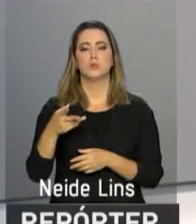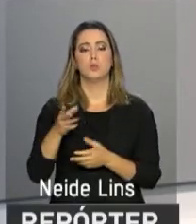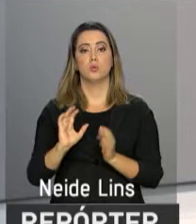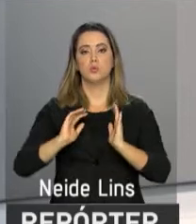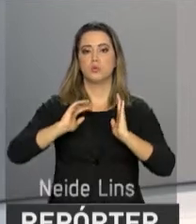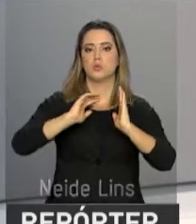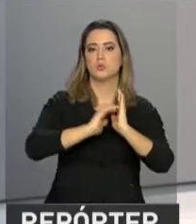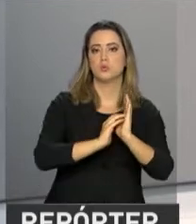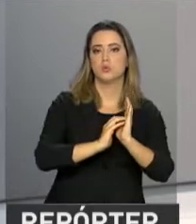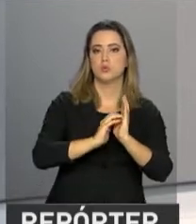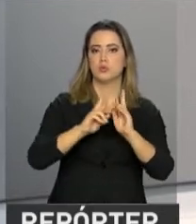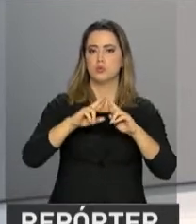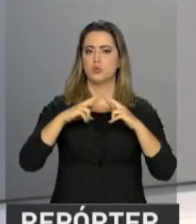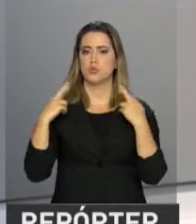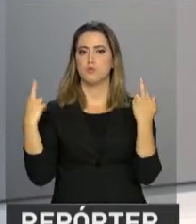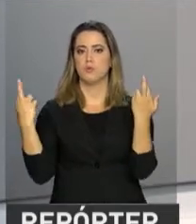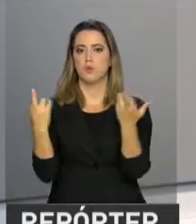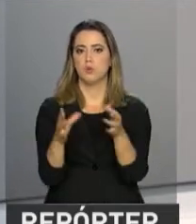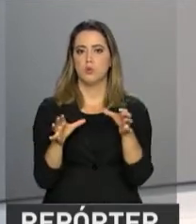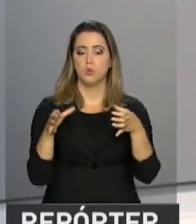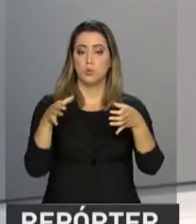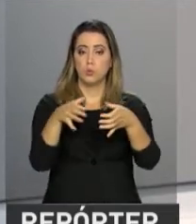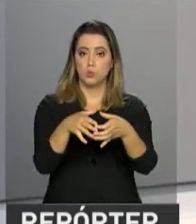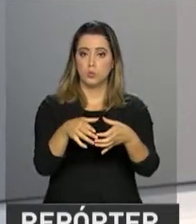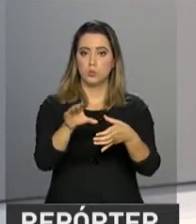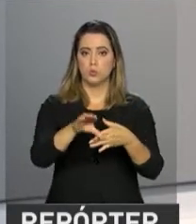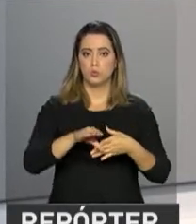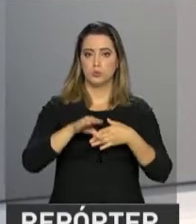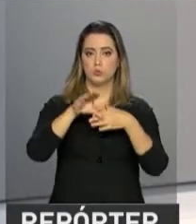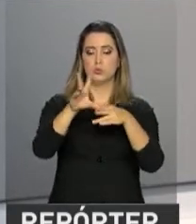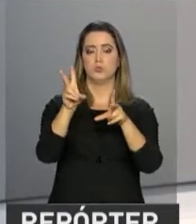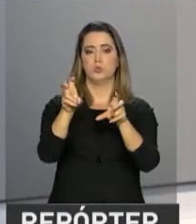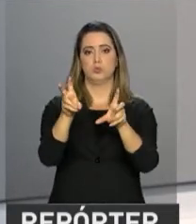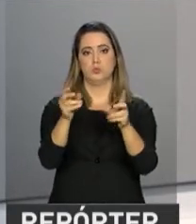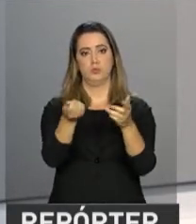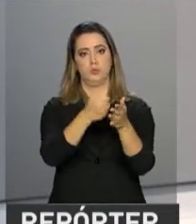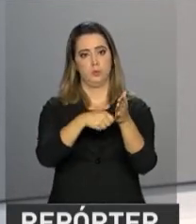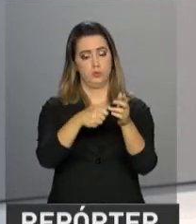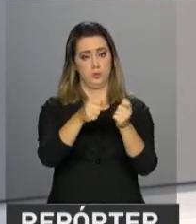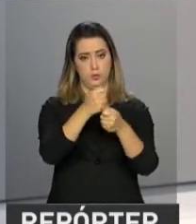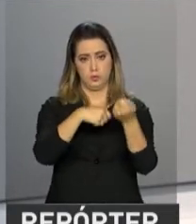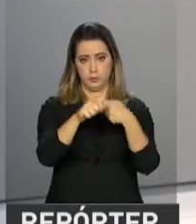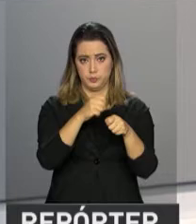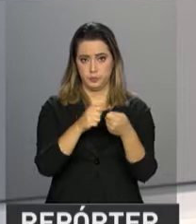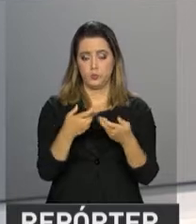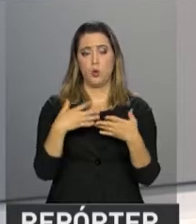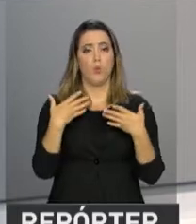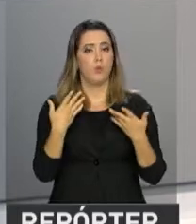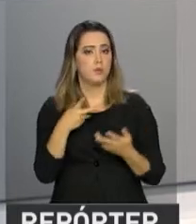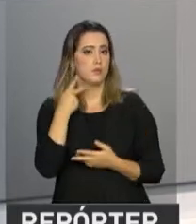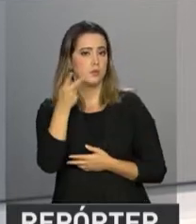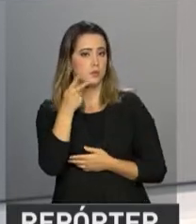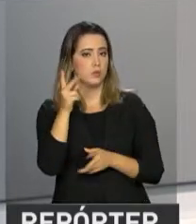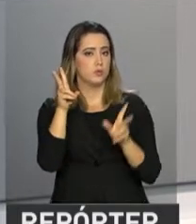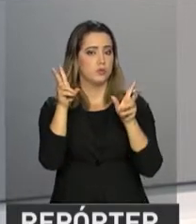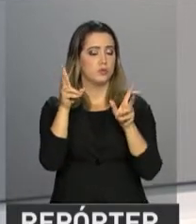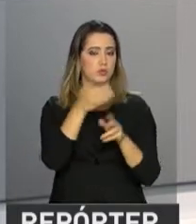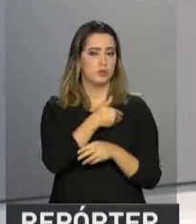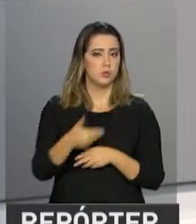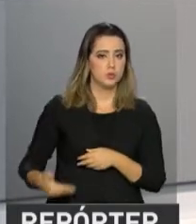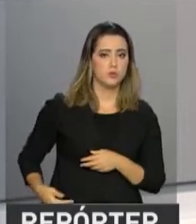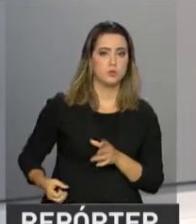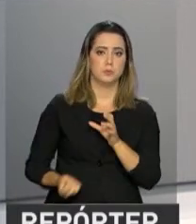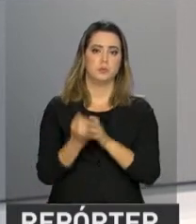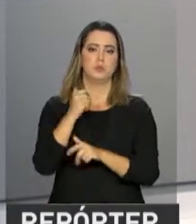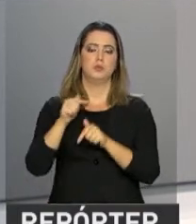Senado Federal de audiência na Comissão de Assuntos Econômicos. As políticas públicas para a geração de empregos foram temas abordados